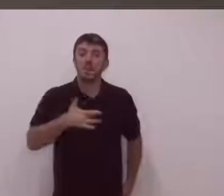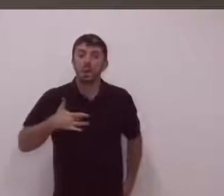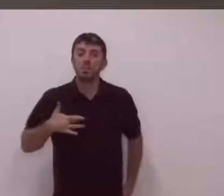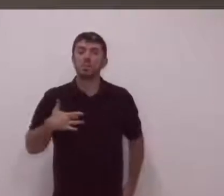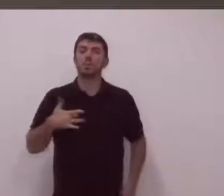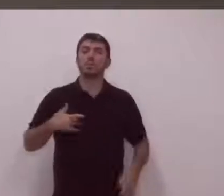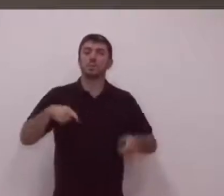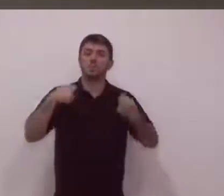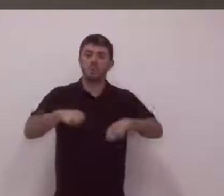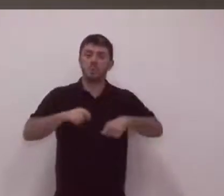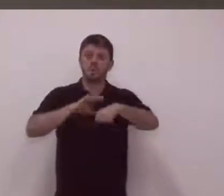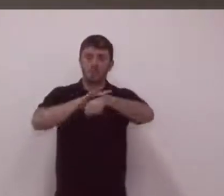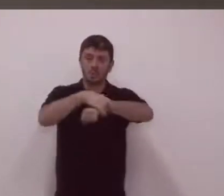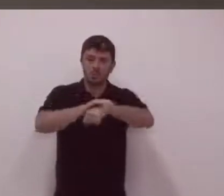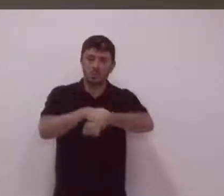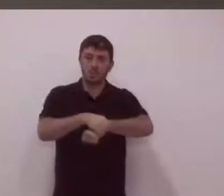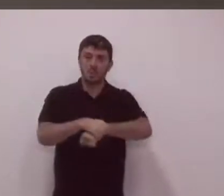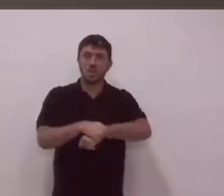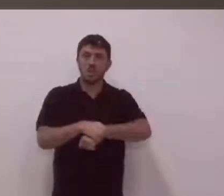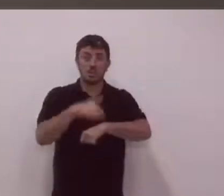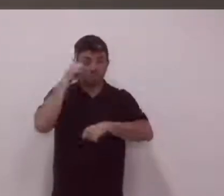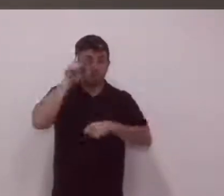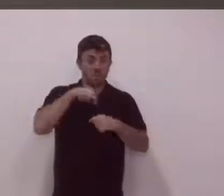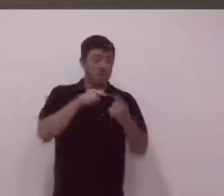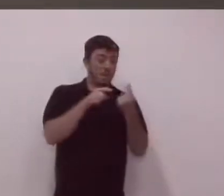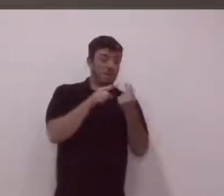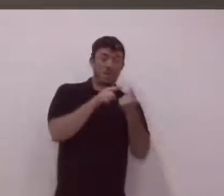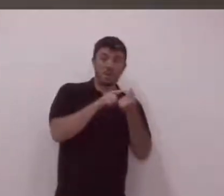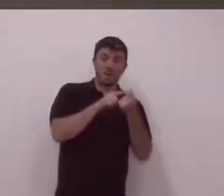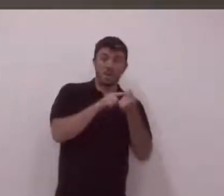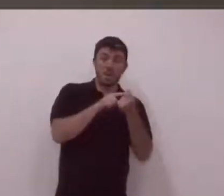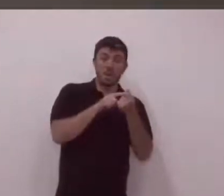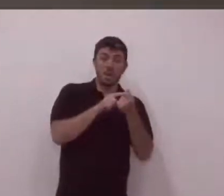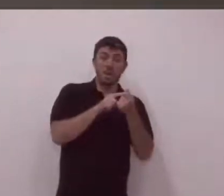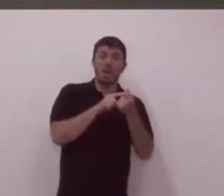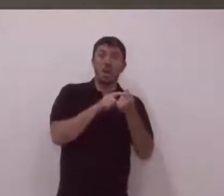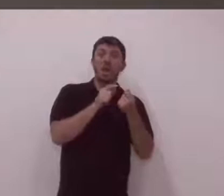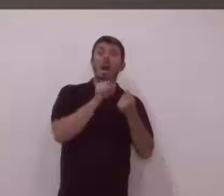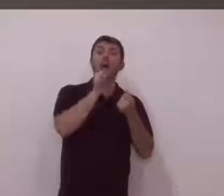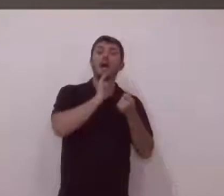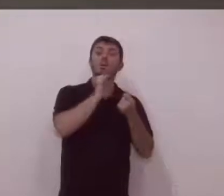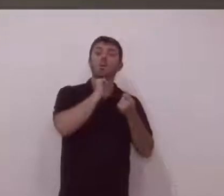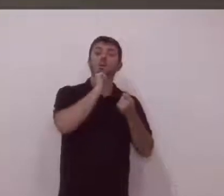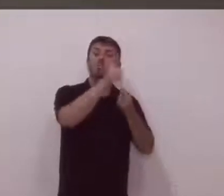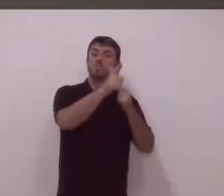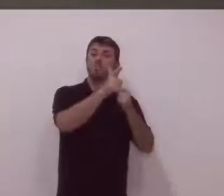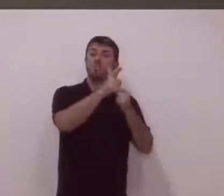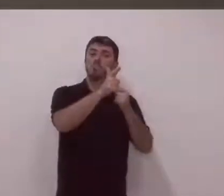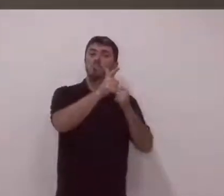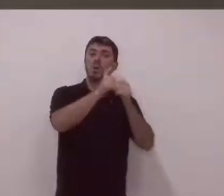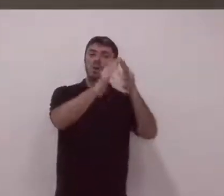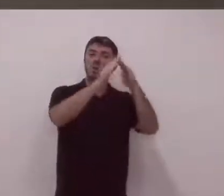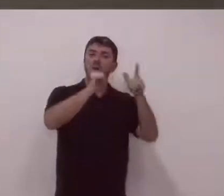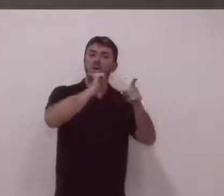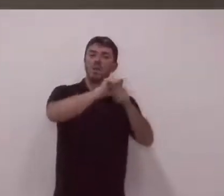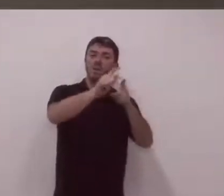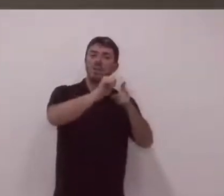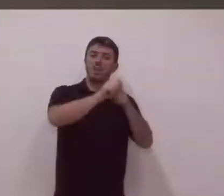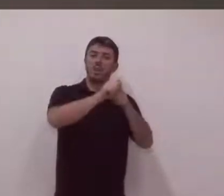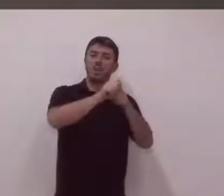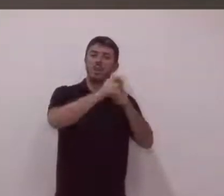dinheiro que foi gasto poderia ser utilizado para essas áreas mas não foi